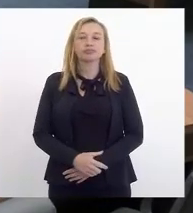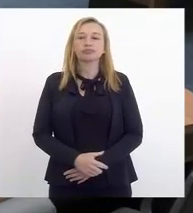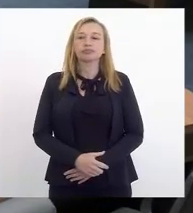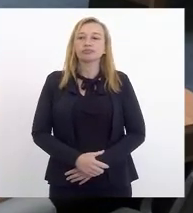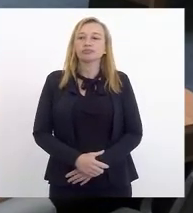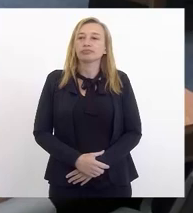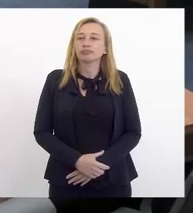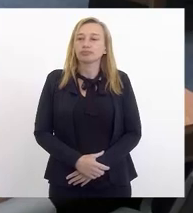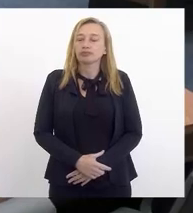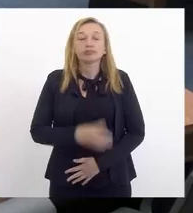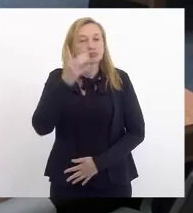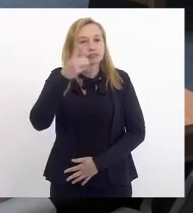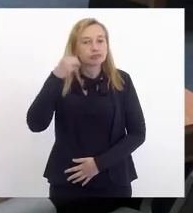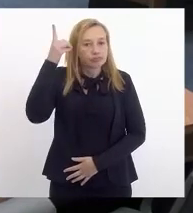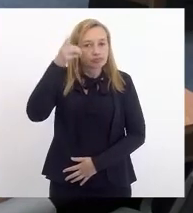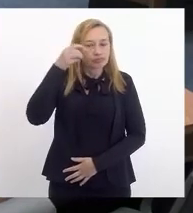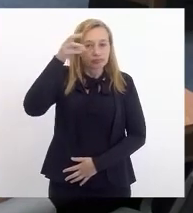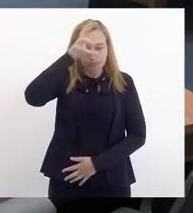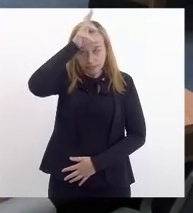deputada Tia Ju,